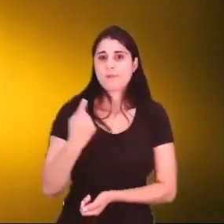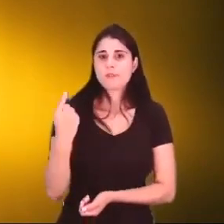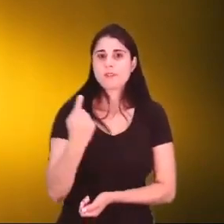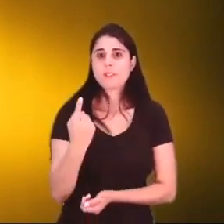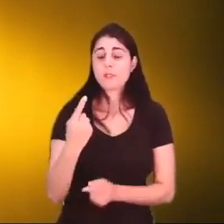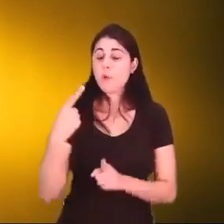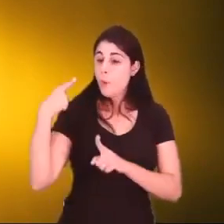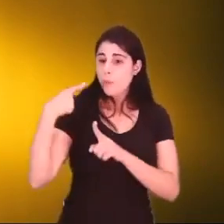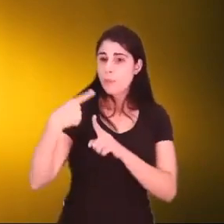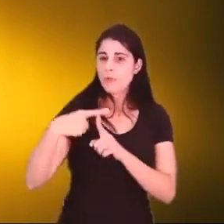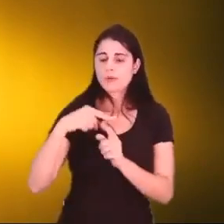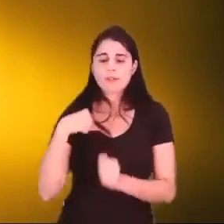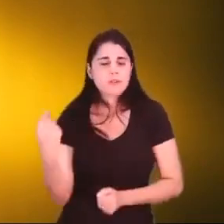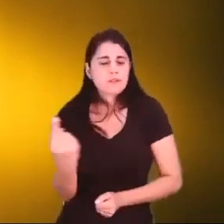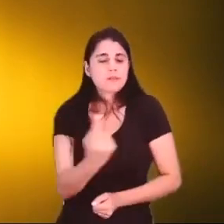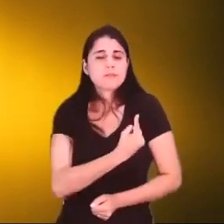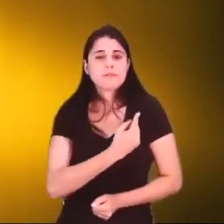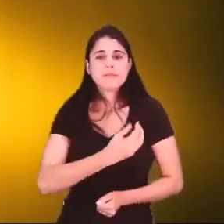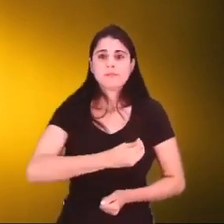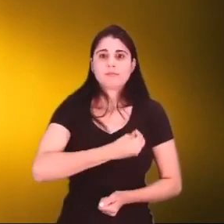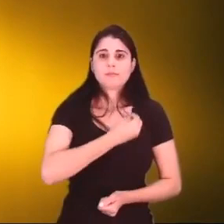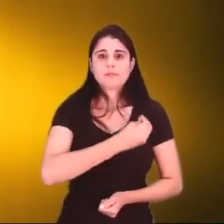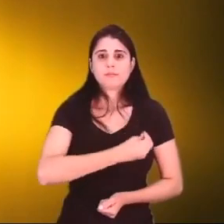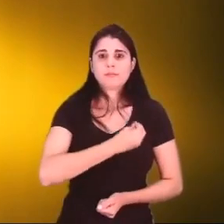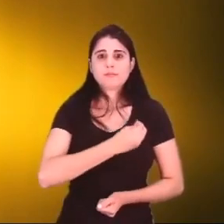sentido da nossa vida é